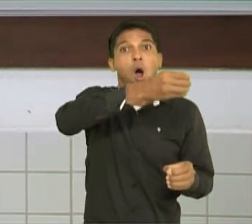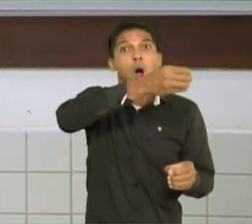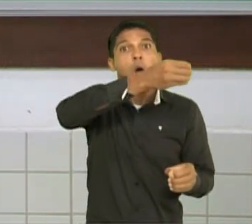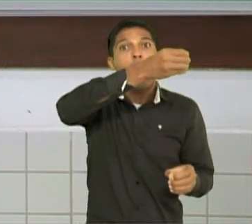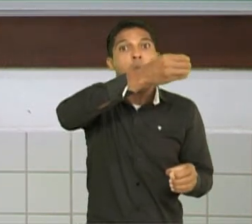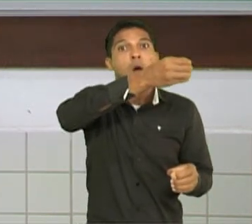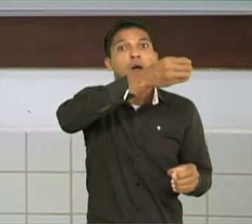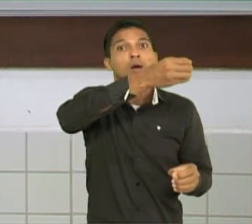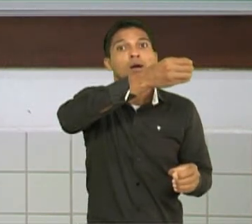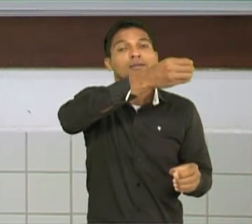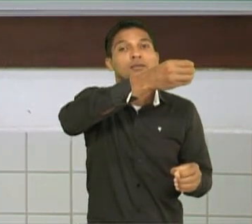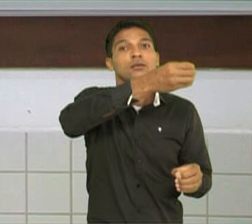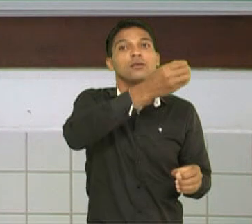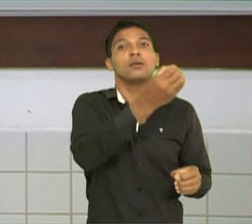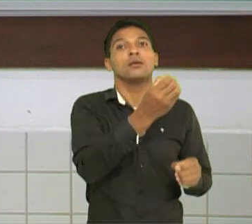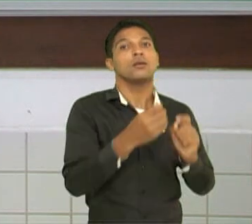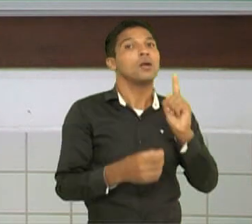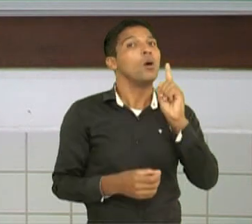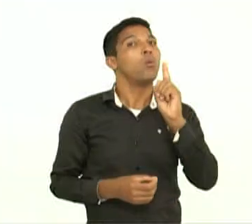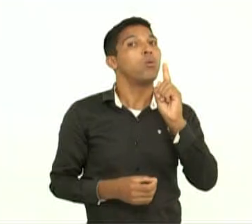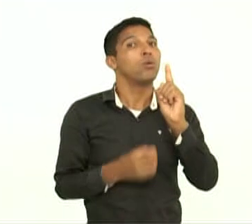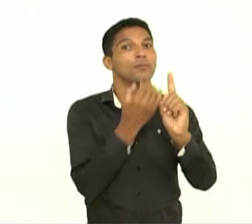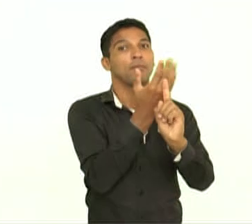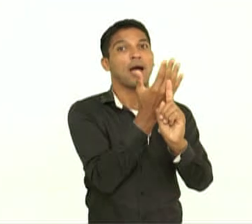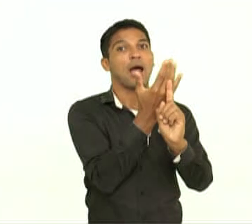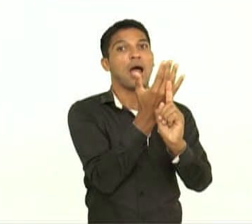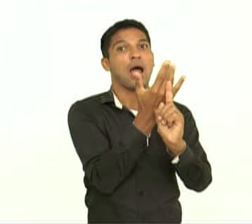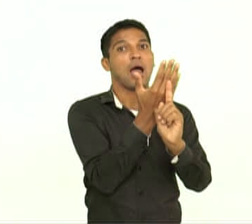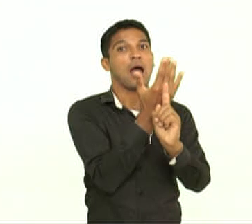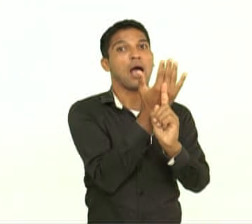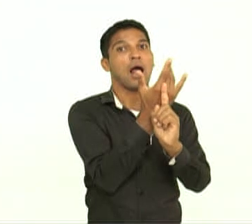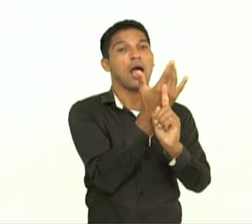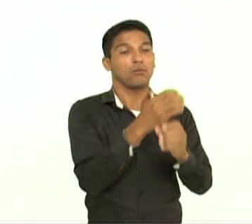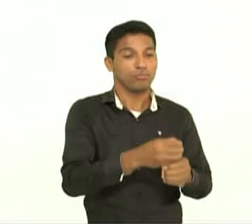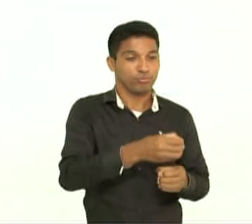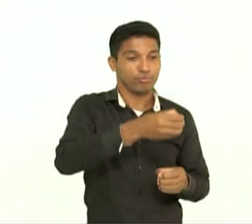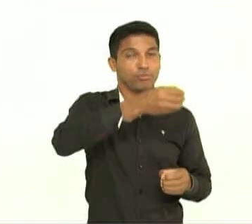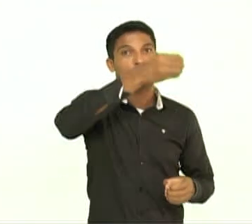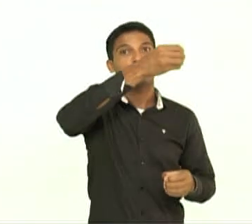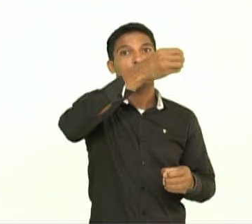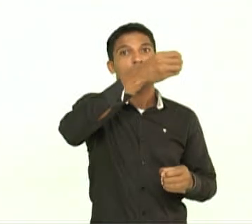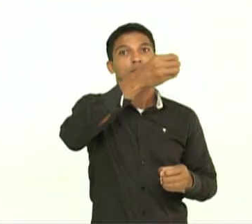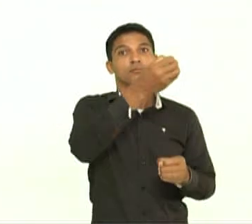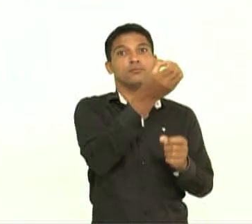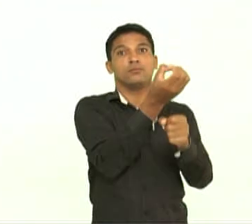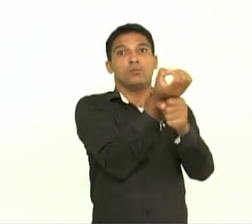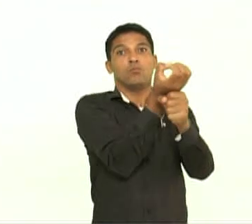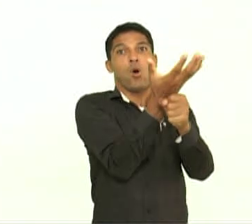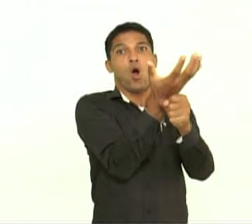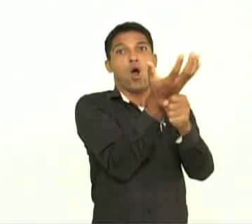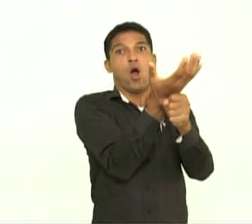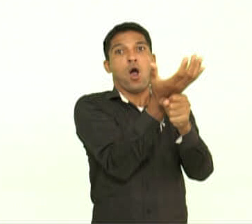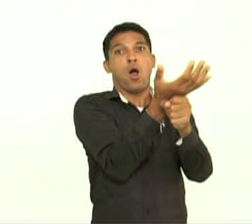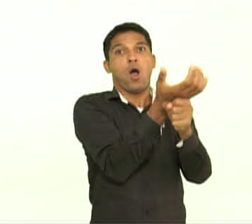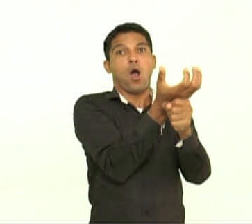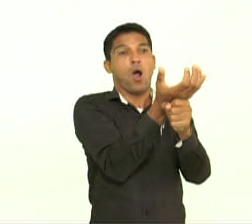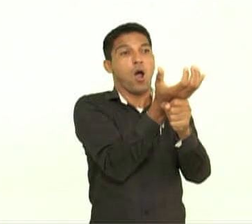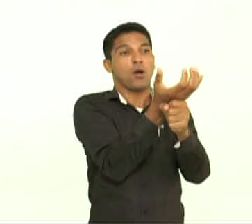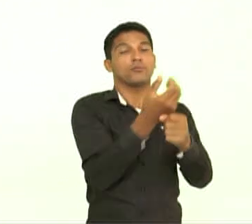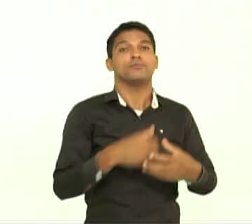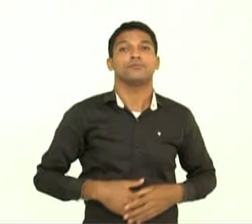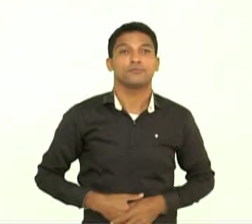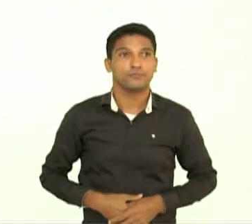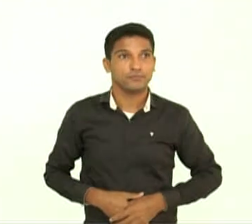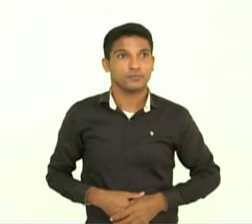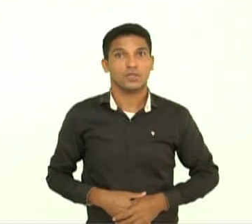acendida. E aí, o Círio de Nazaré, então, acontece como ele é um grande símbolo da procissão, essa festa,